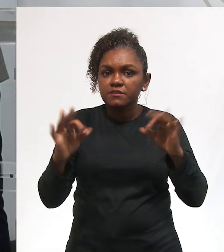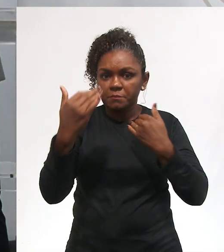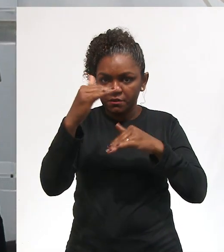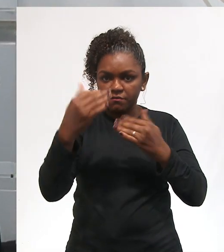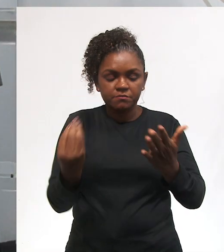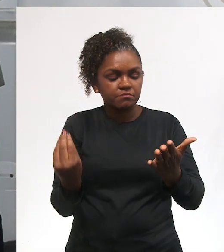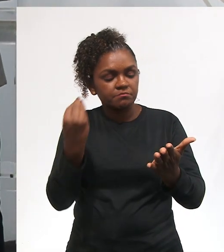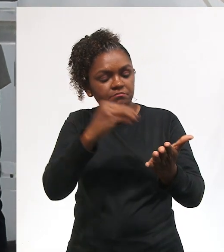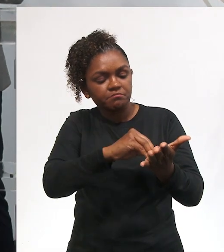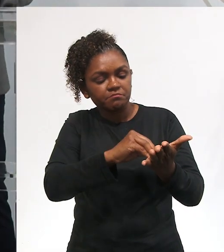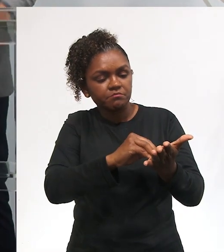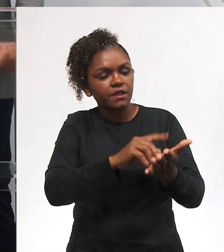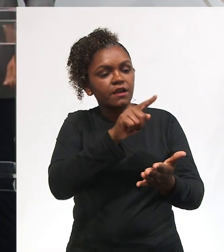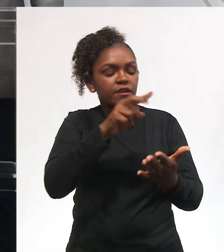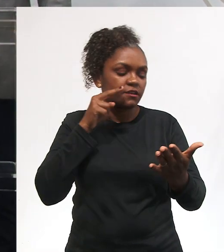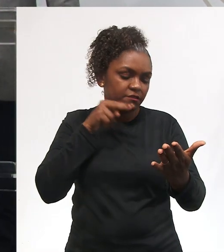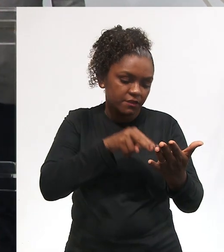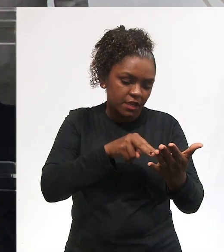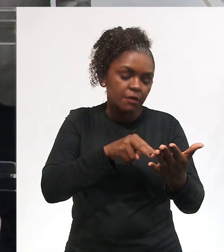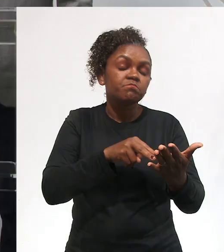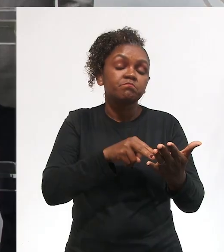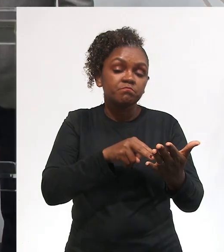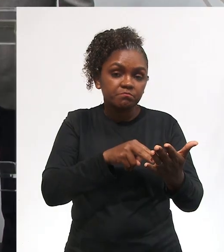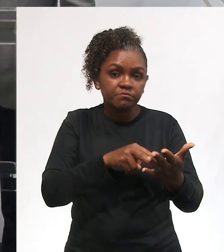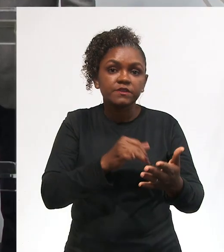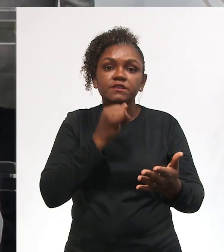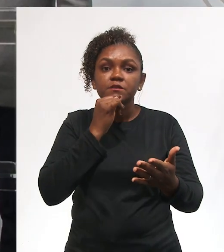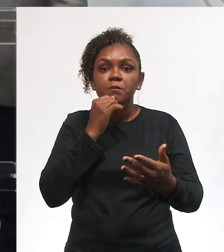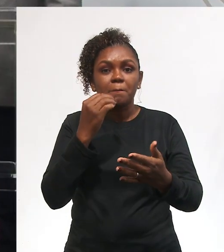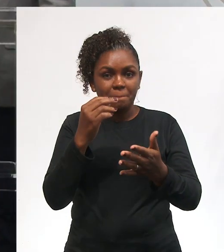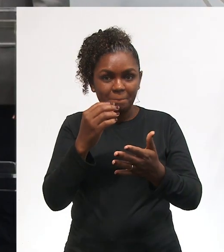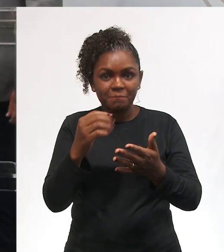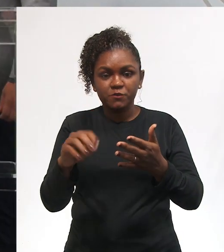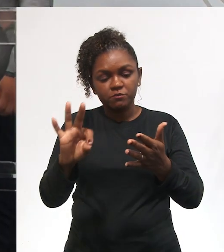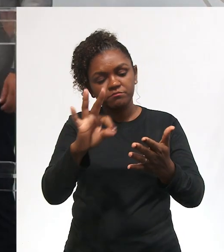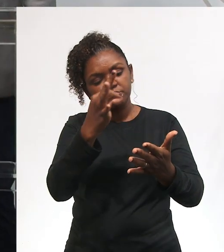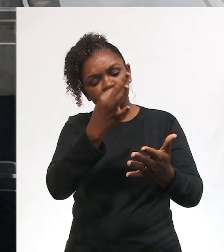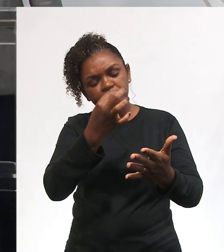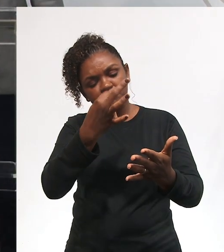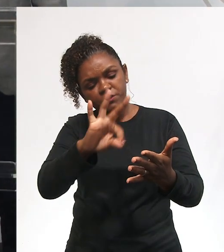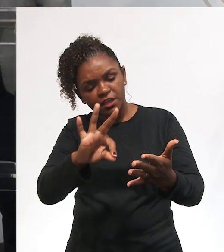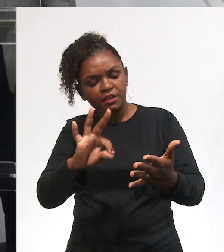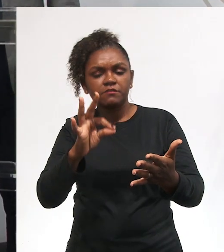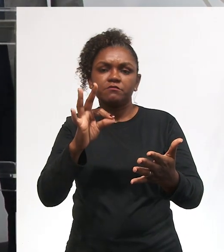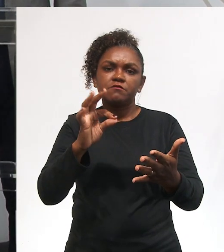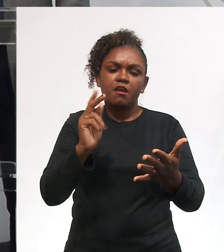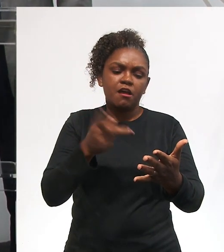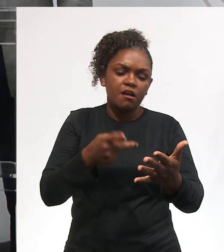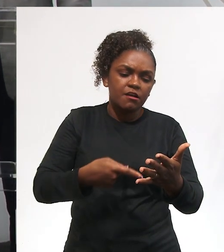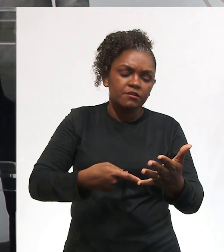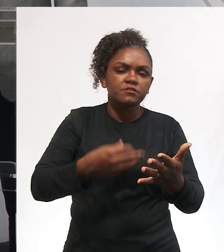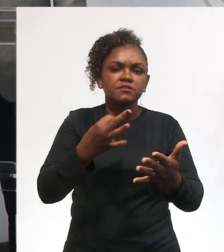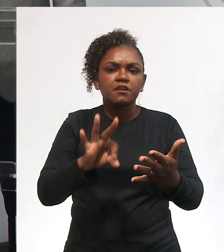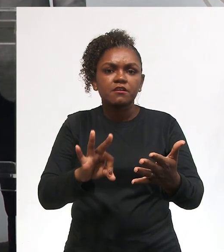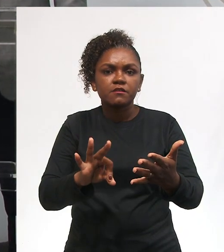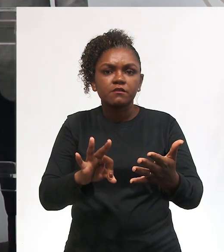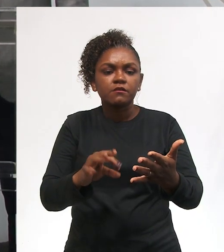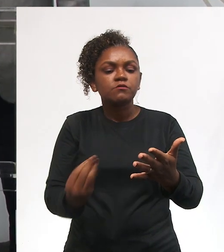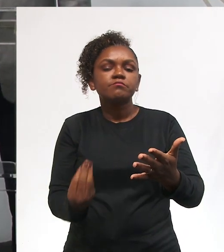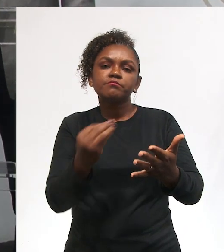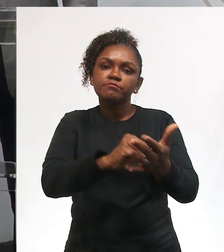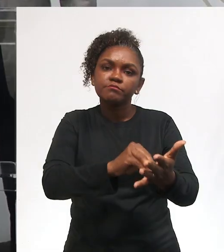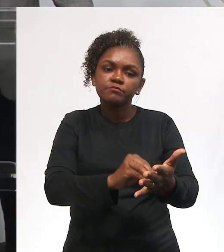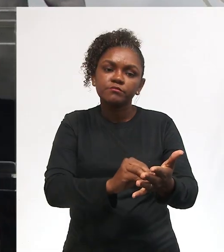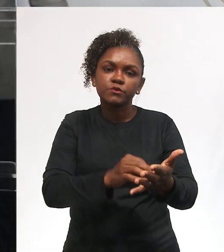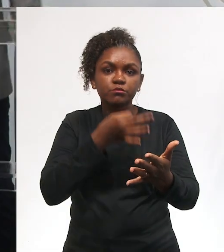prova um feedback mais específico para cada aluno. É muito importante essa parte aí da avaliação de ensino-aprendizagem,